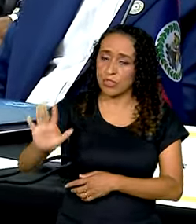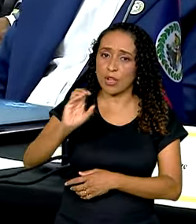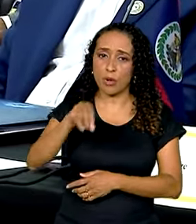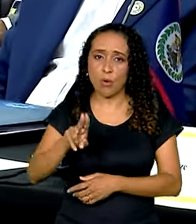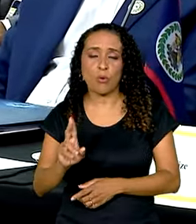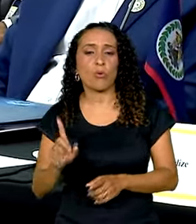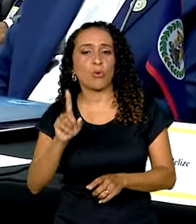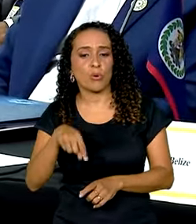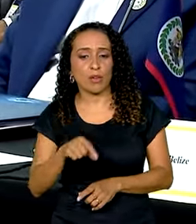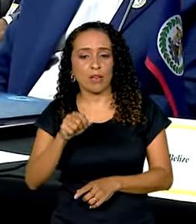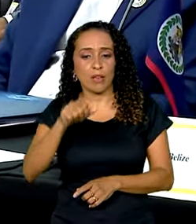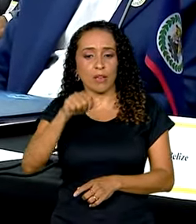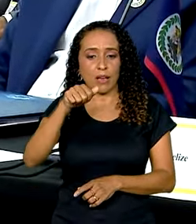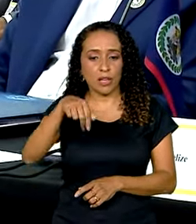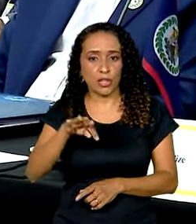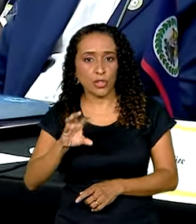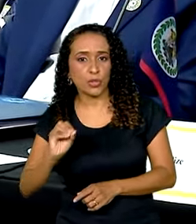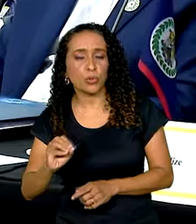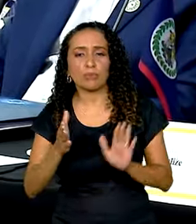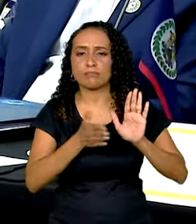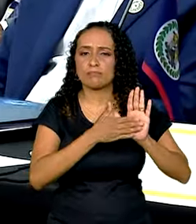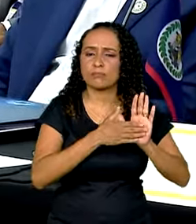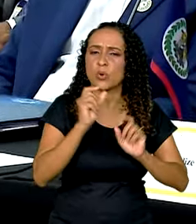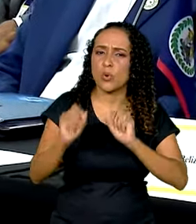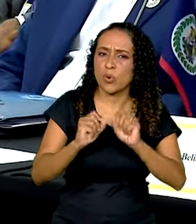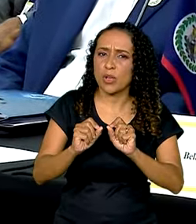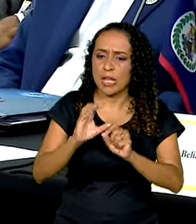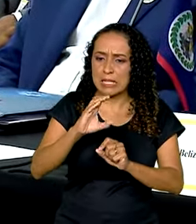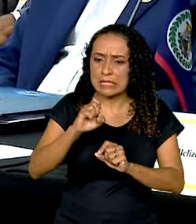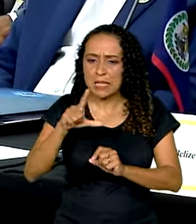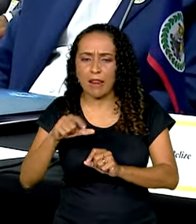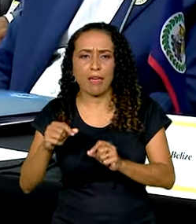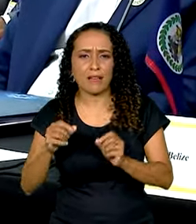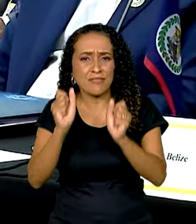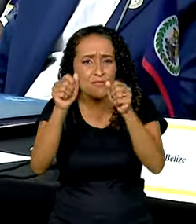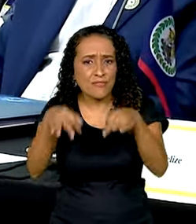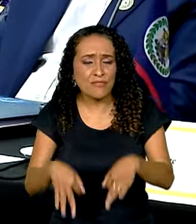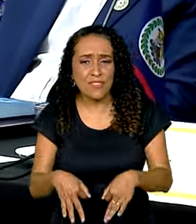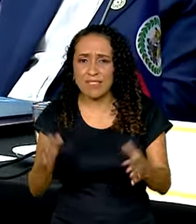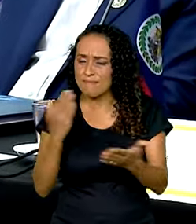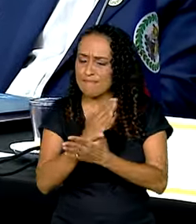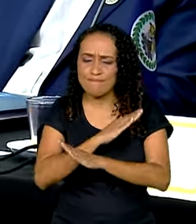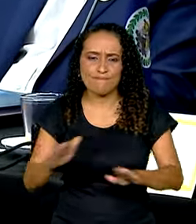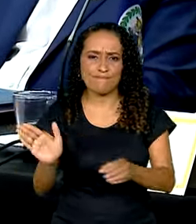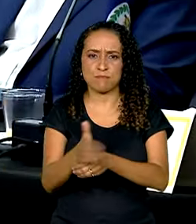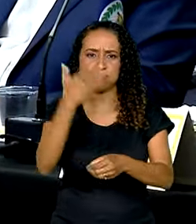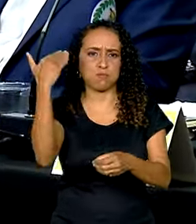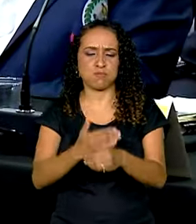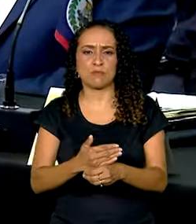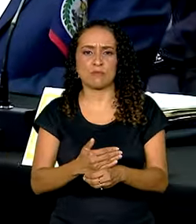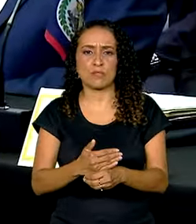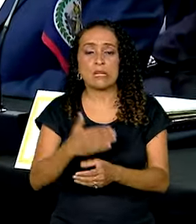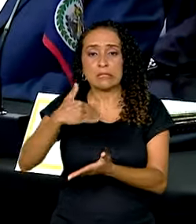meu companheiro Antônio Guterres, para propor uma moção da CELAC pelo fim imediato desse genocídio.